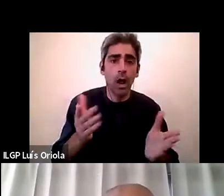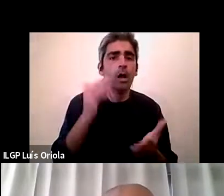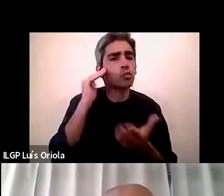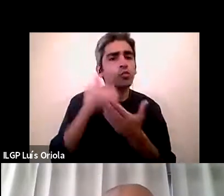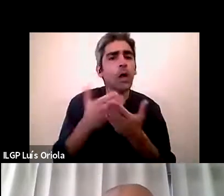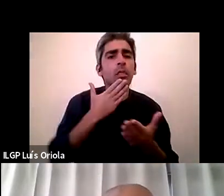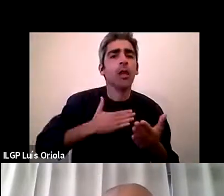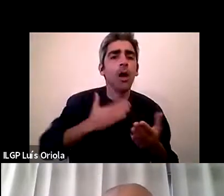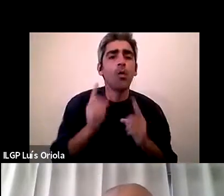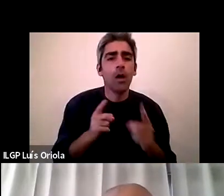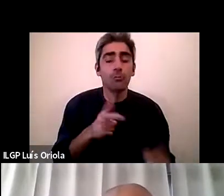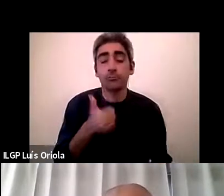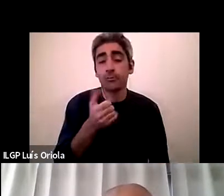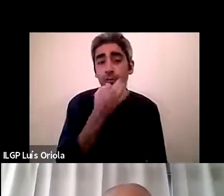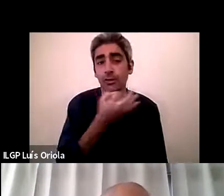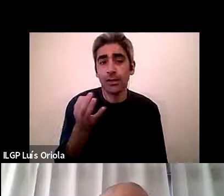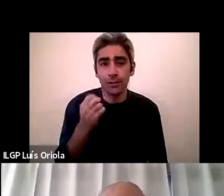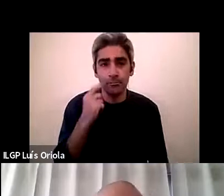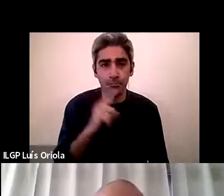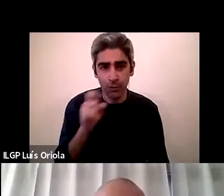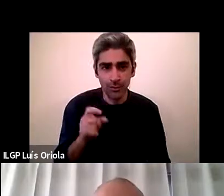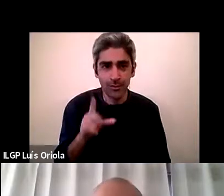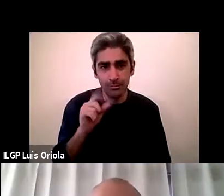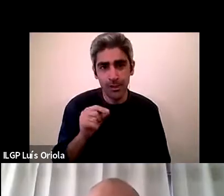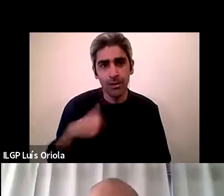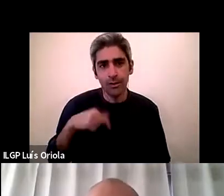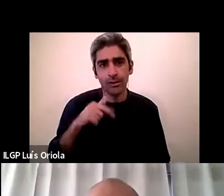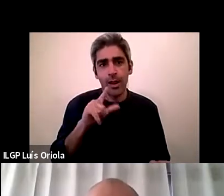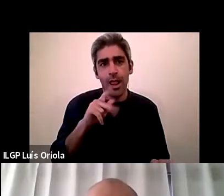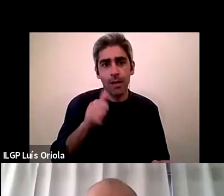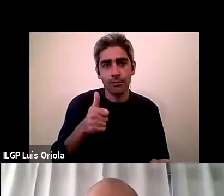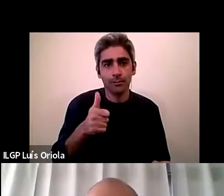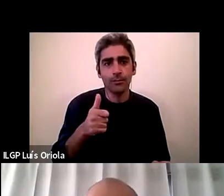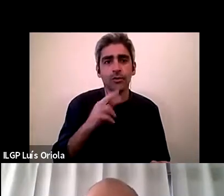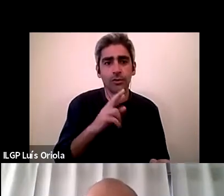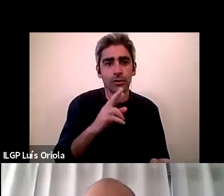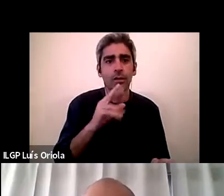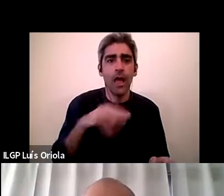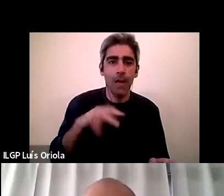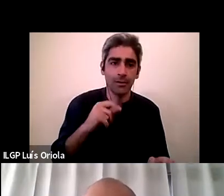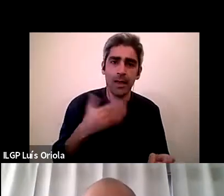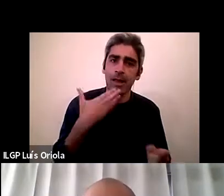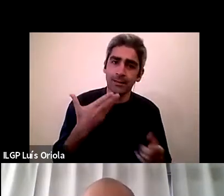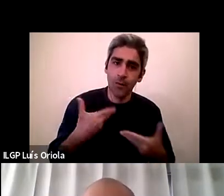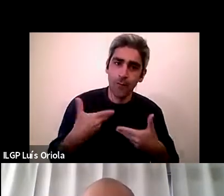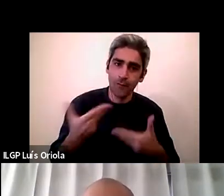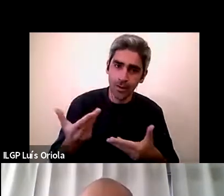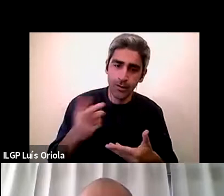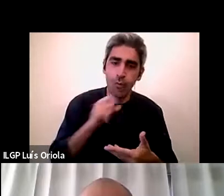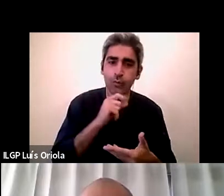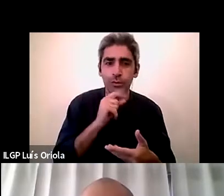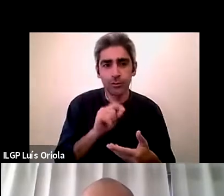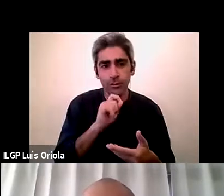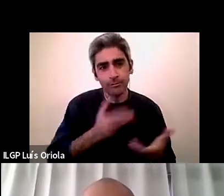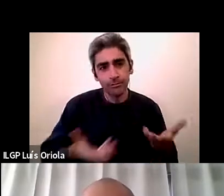bem, uma excelente pergunta. Antes de mais, em nome do LabX, a Dama, gostaria também de agradecer o convite e a oportunidade de